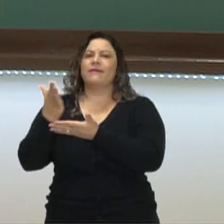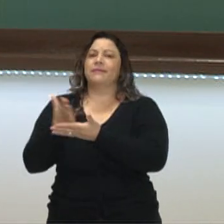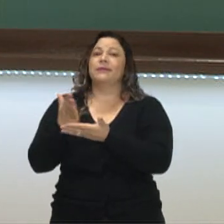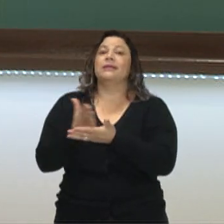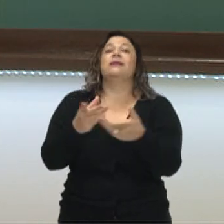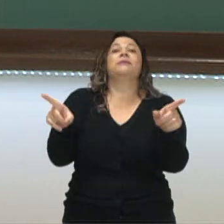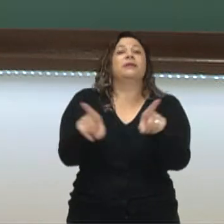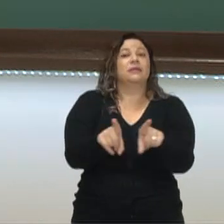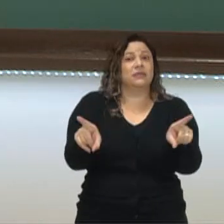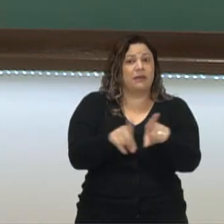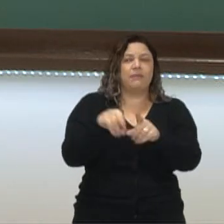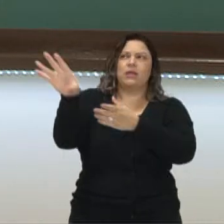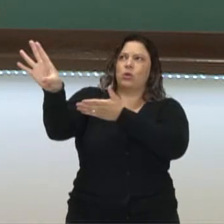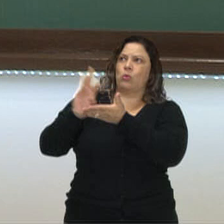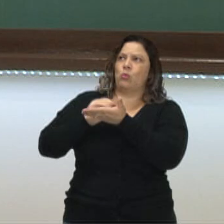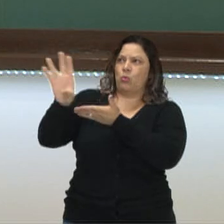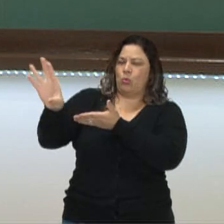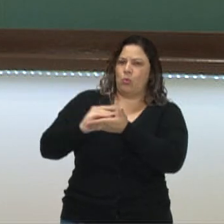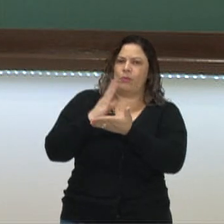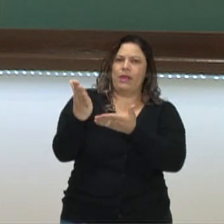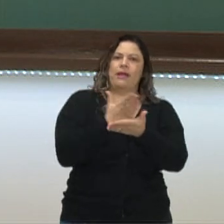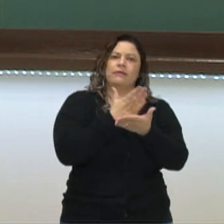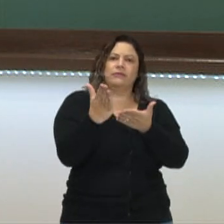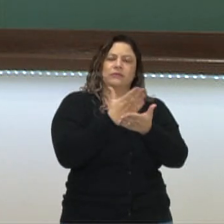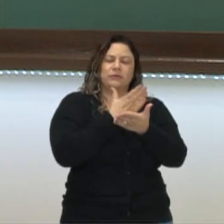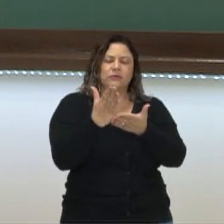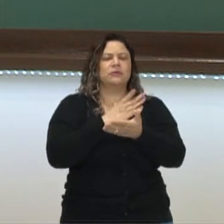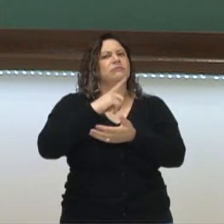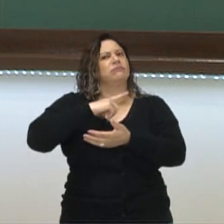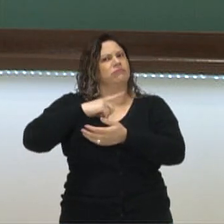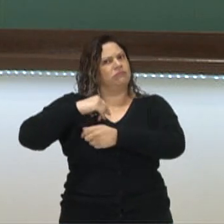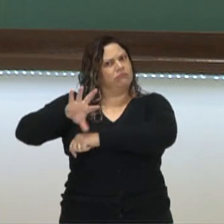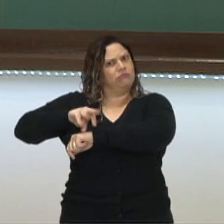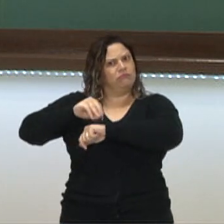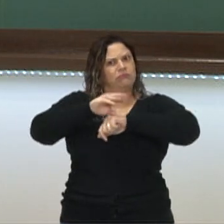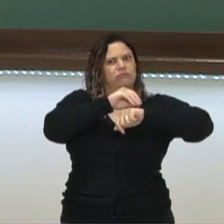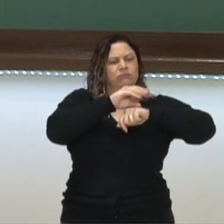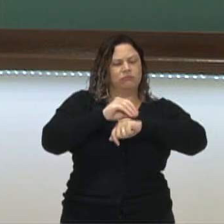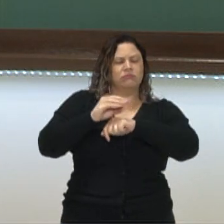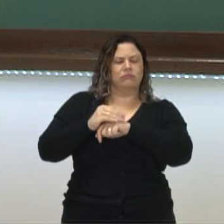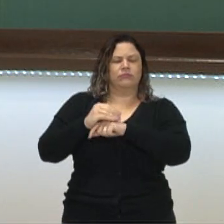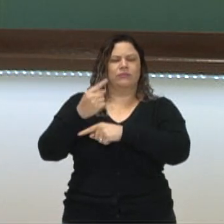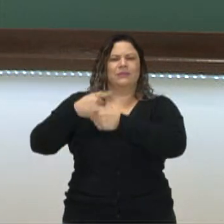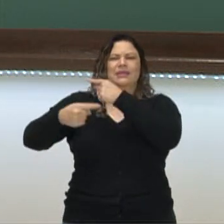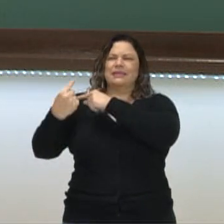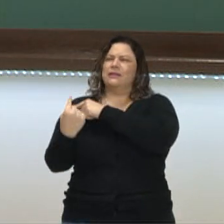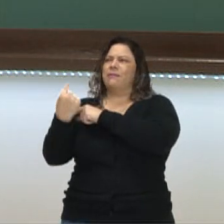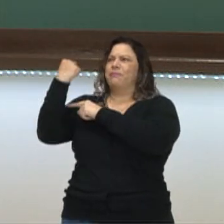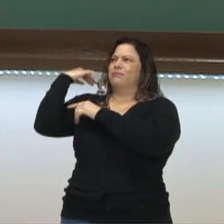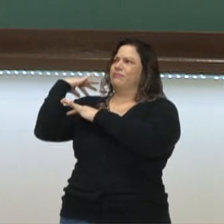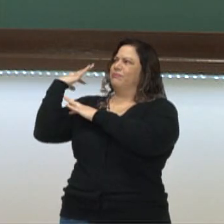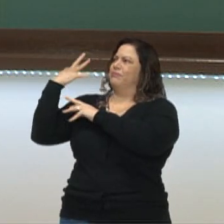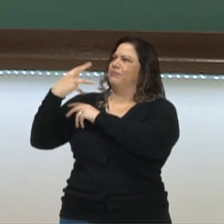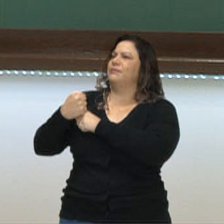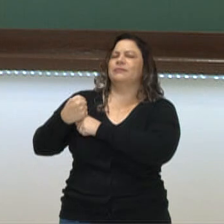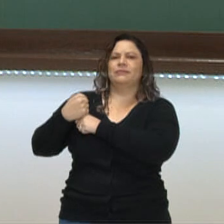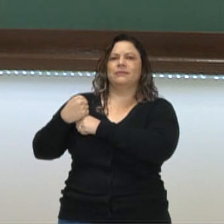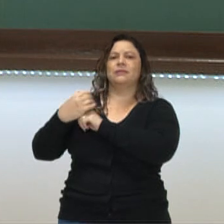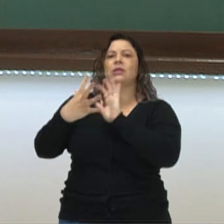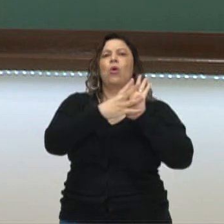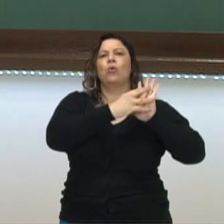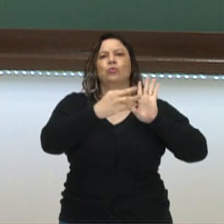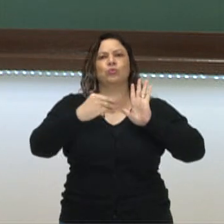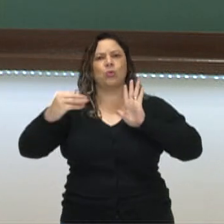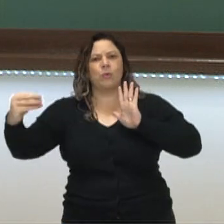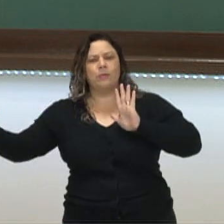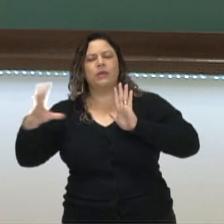também copiavam os livros que tinham conhecimentos trazidos lá da antiguidade. Então, os monges copistas, eles